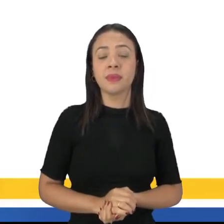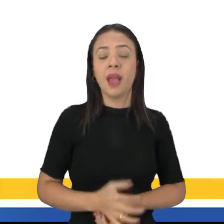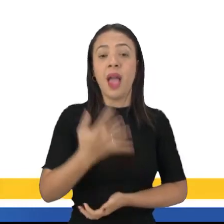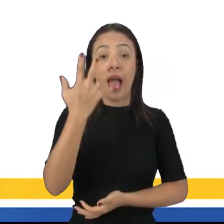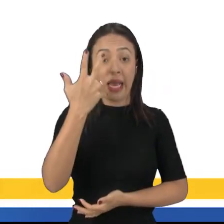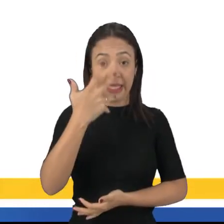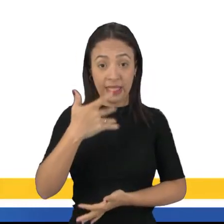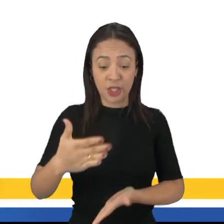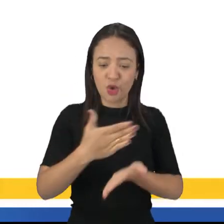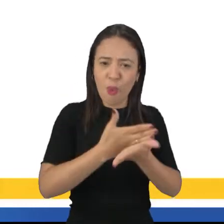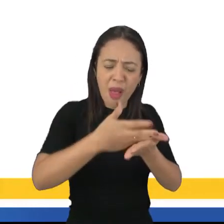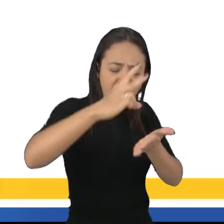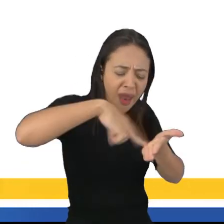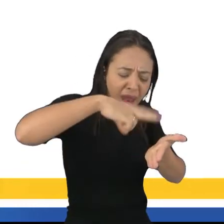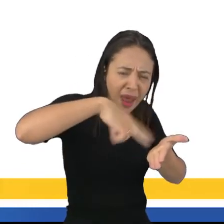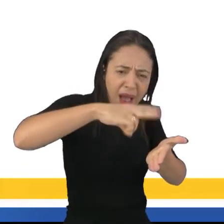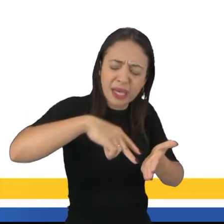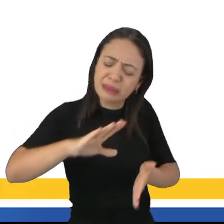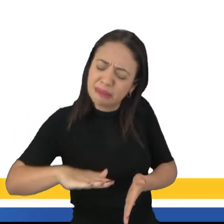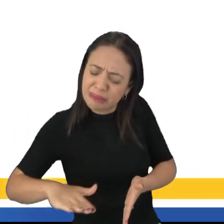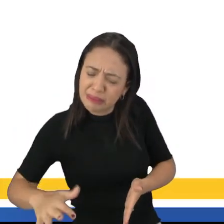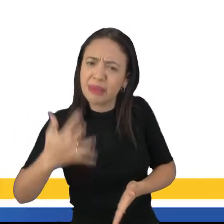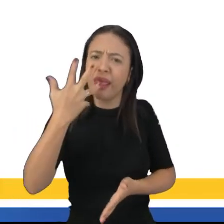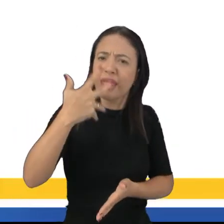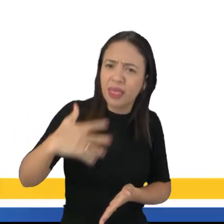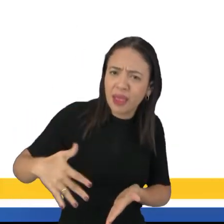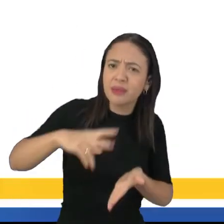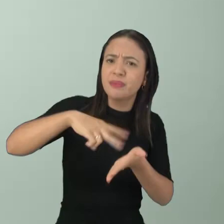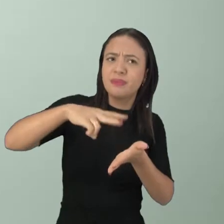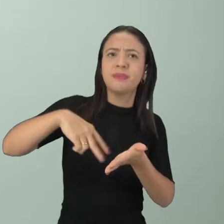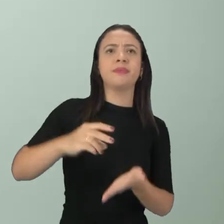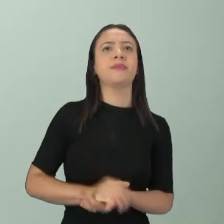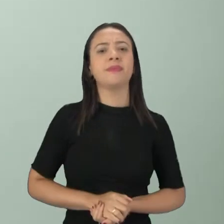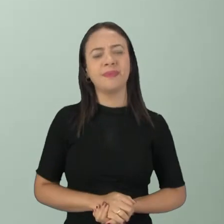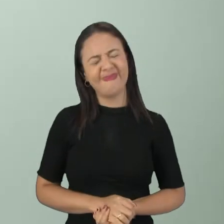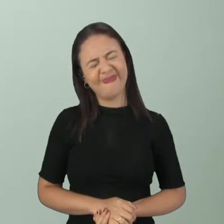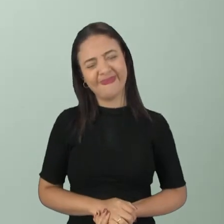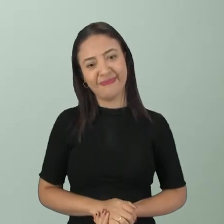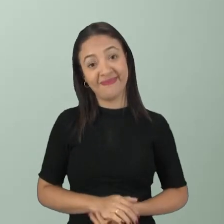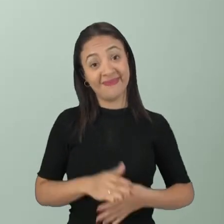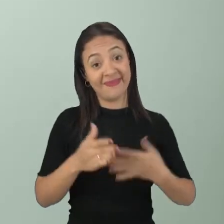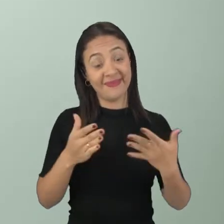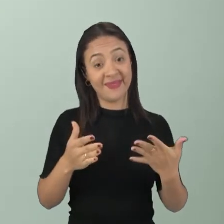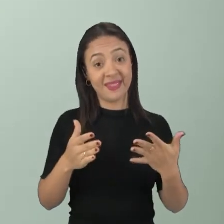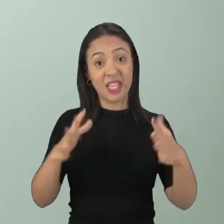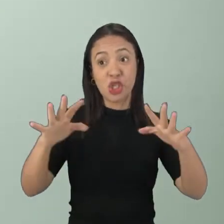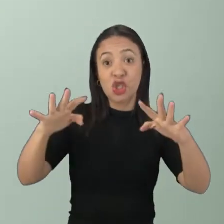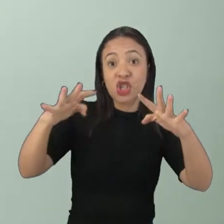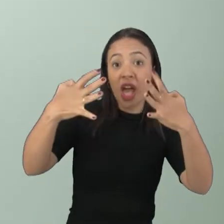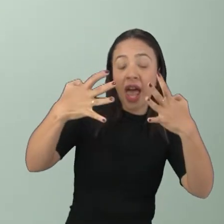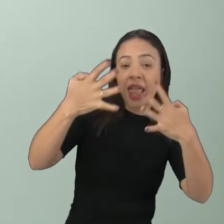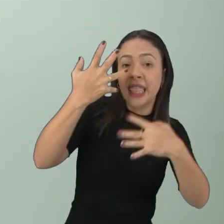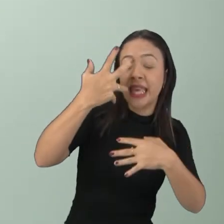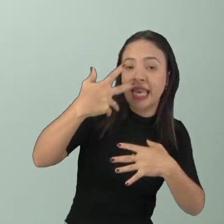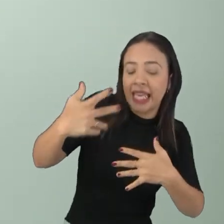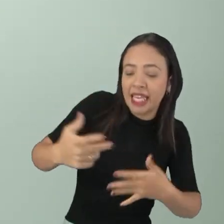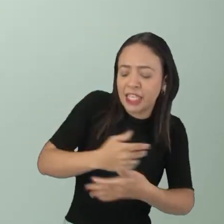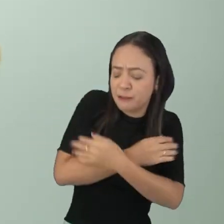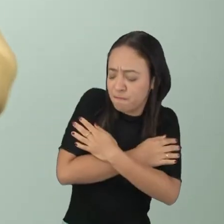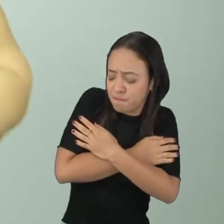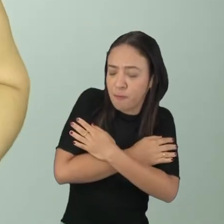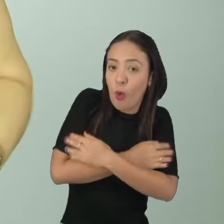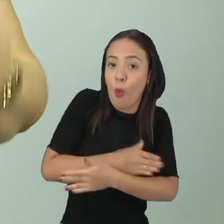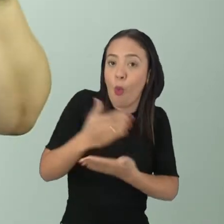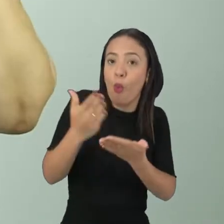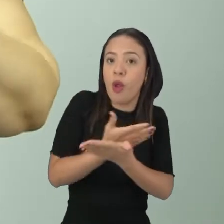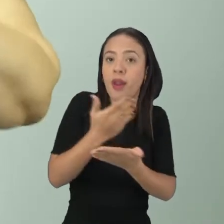formação leitora começa na infância. O apelo visual da criança segurando o